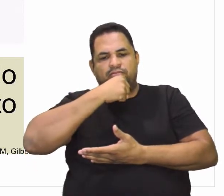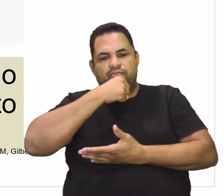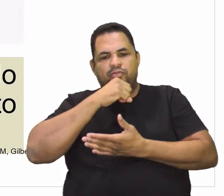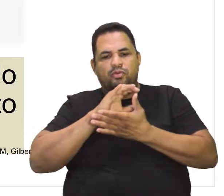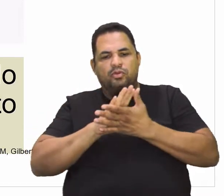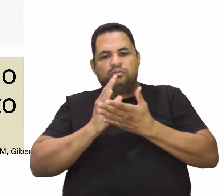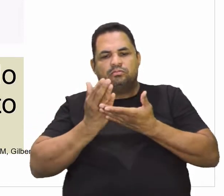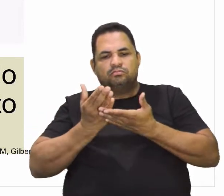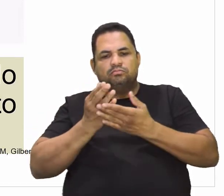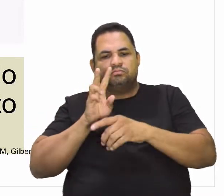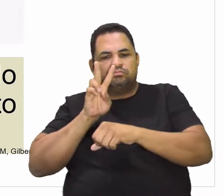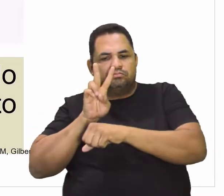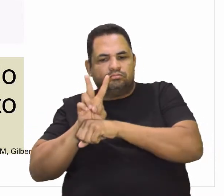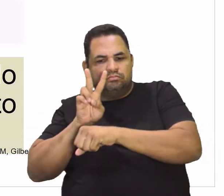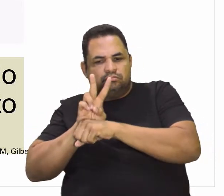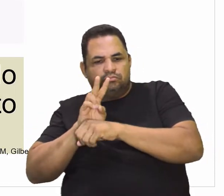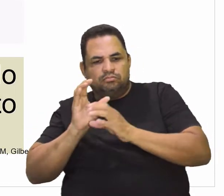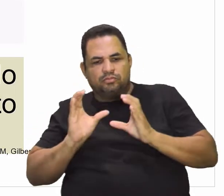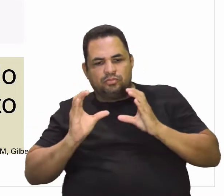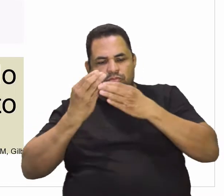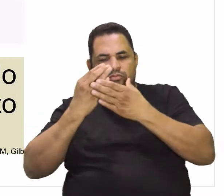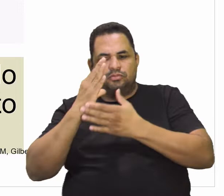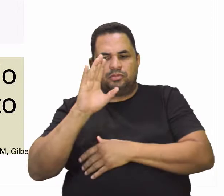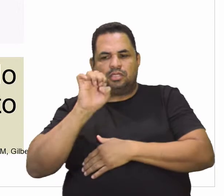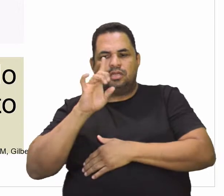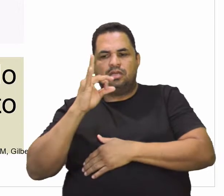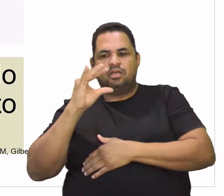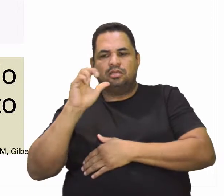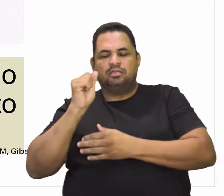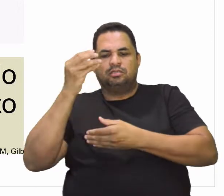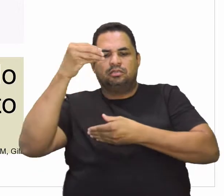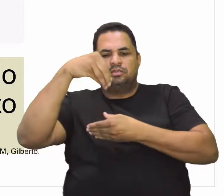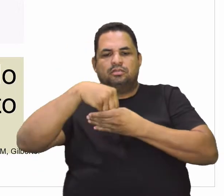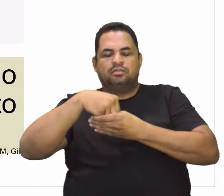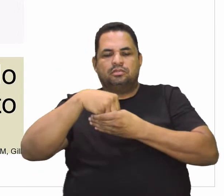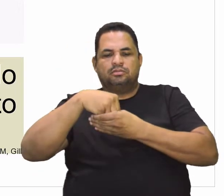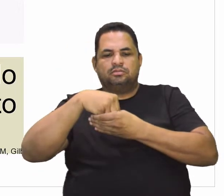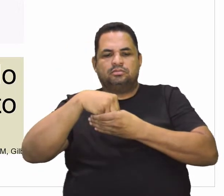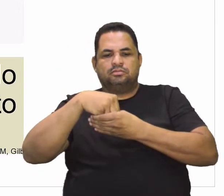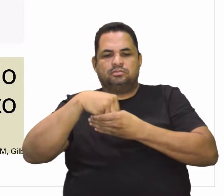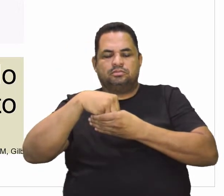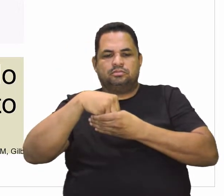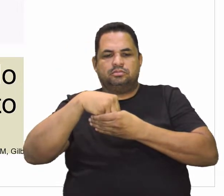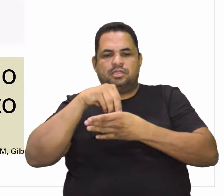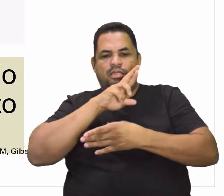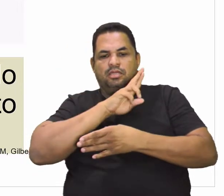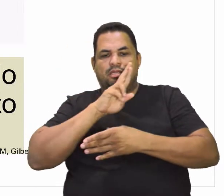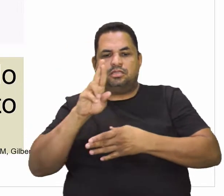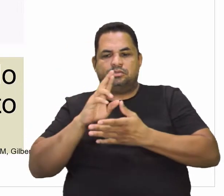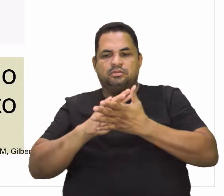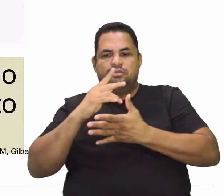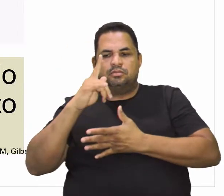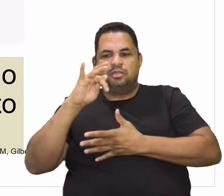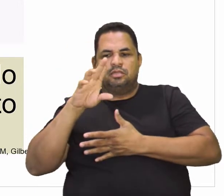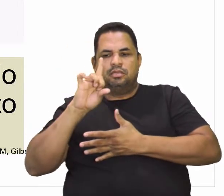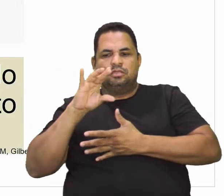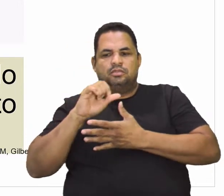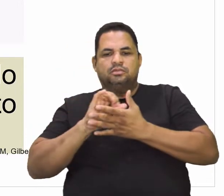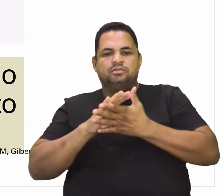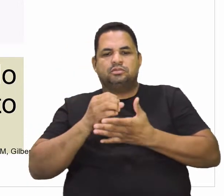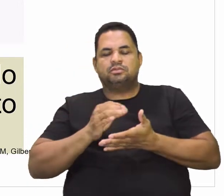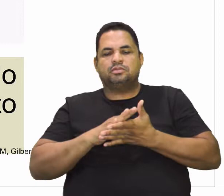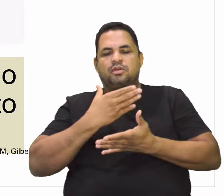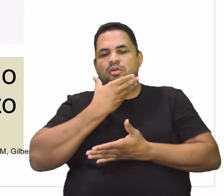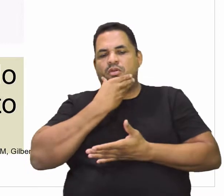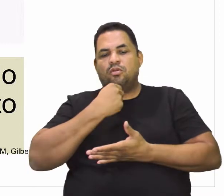seja, Maomé está ali dentro da religião politeísta. E ele, de uma hora para outra, seu avô era